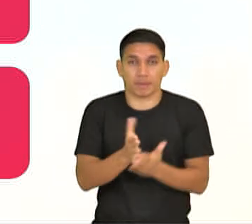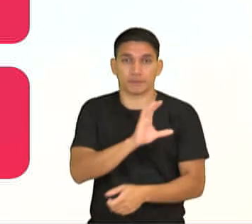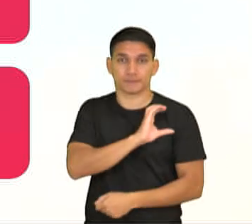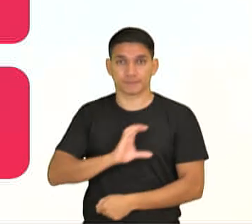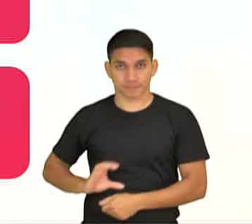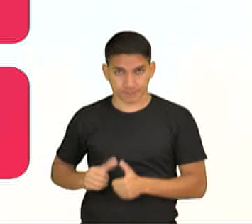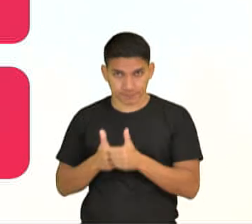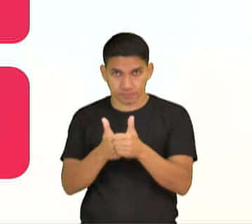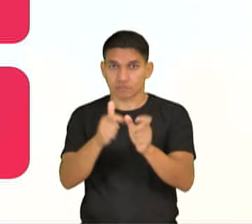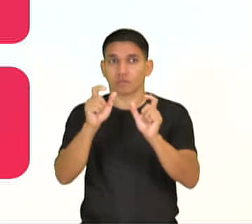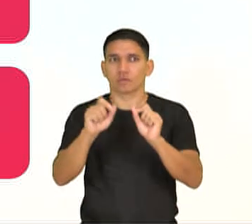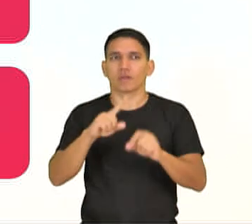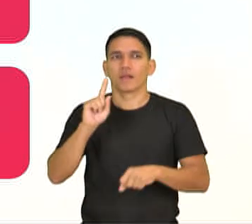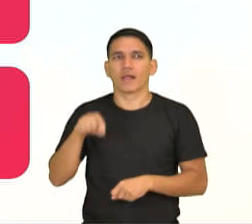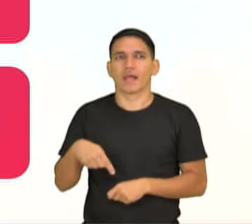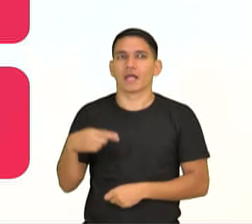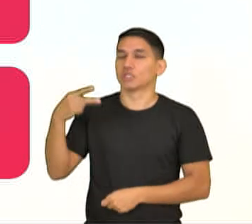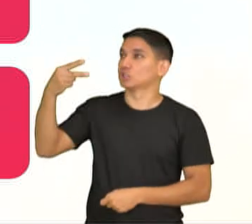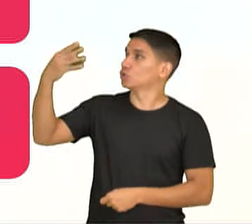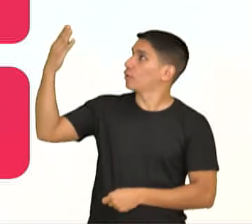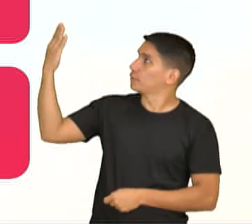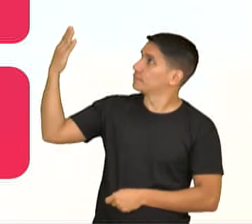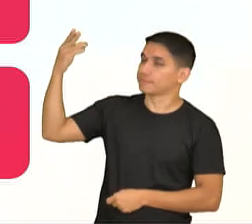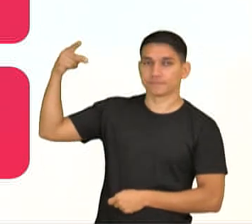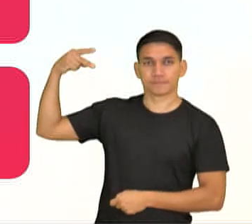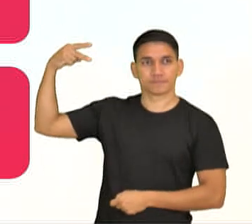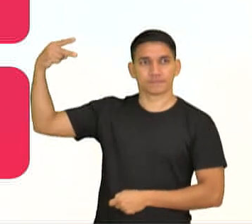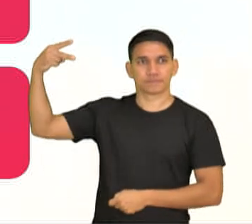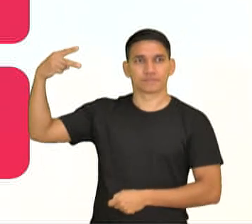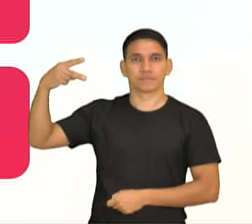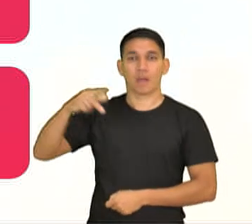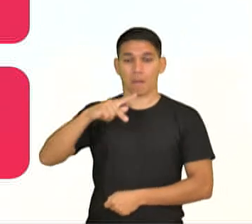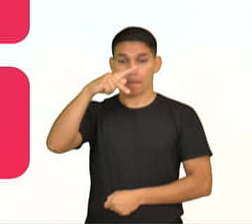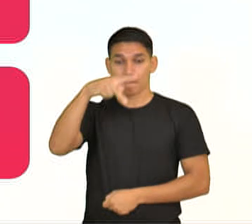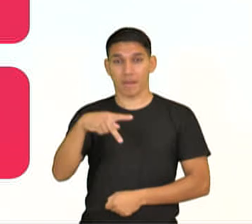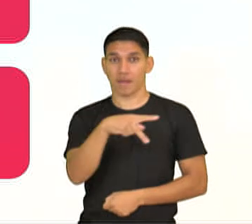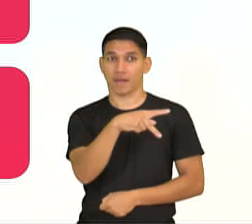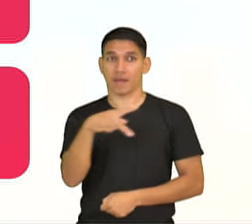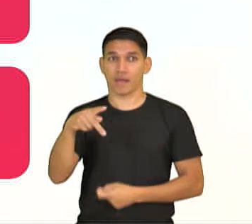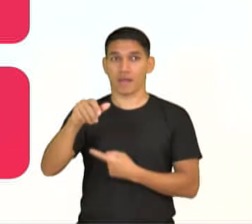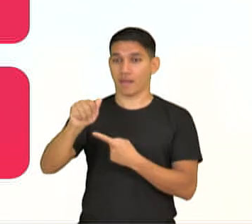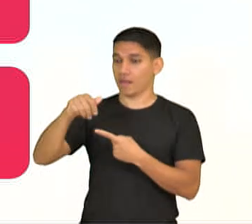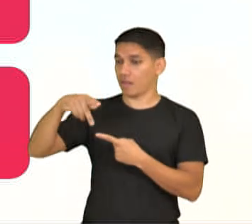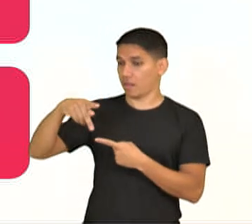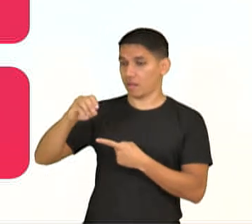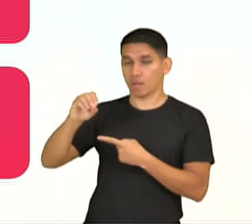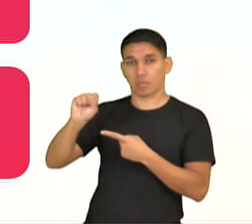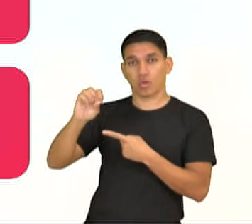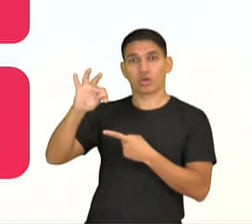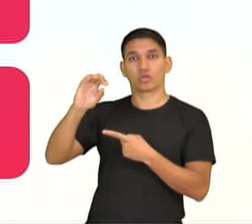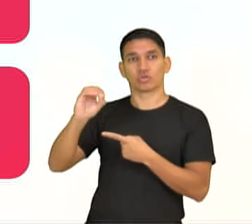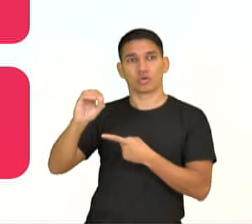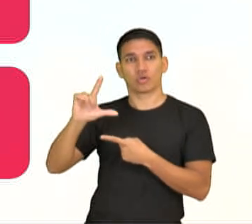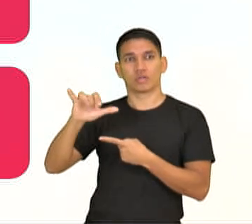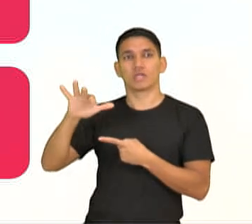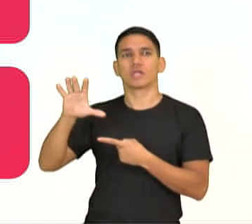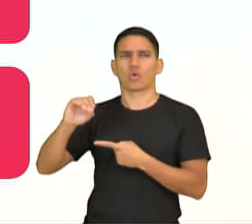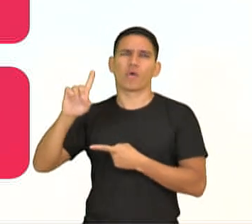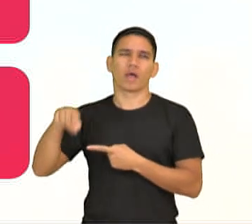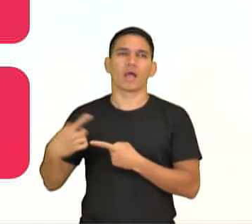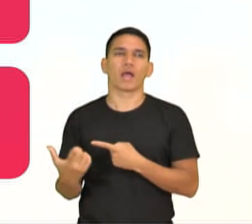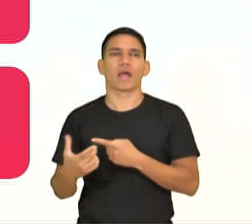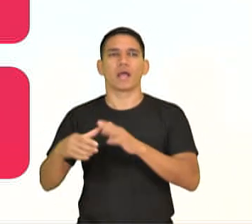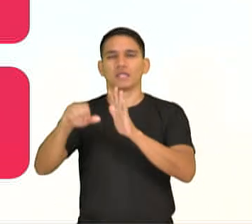é esses dois aqui, ó. Padres apostólicos, nesse primeiro momento, no século I e II, e depois os